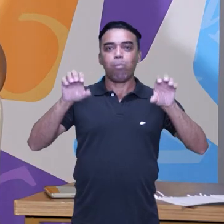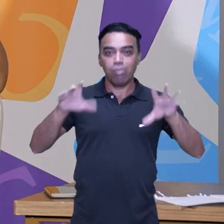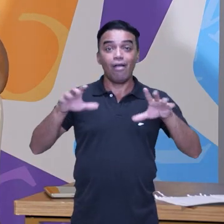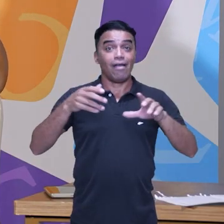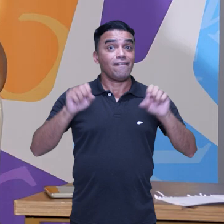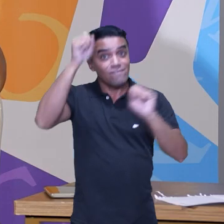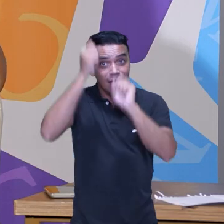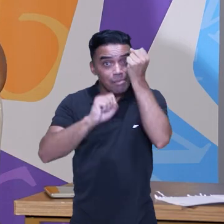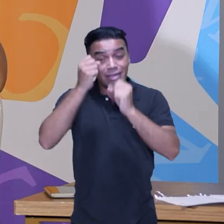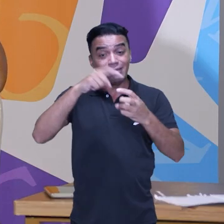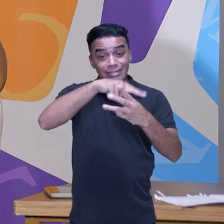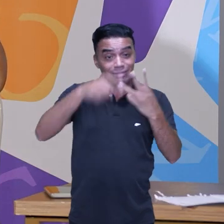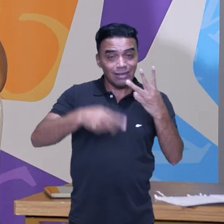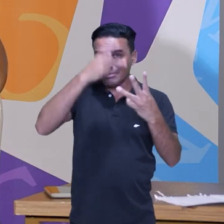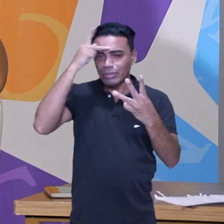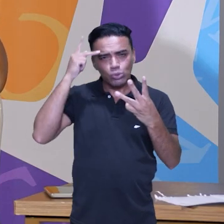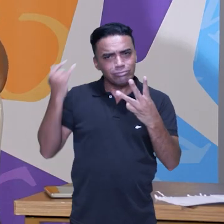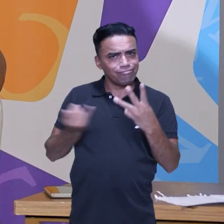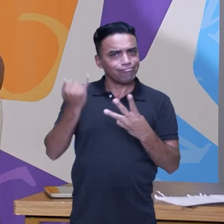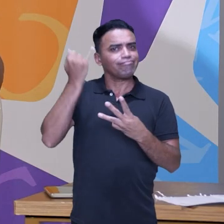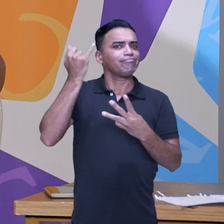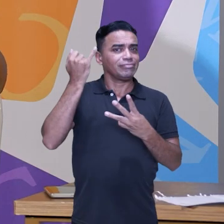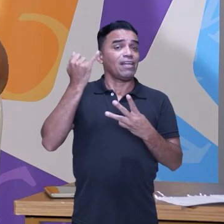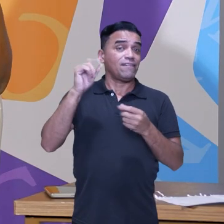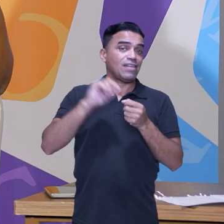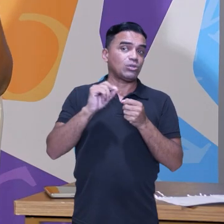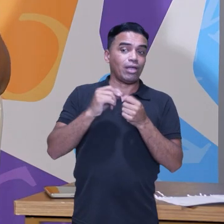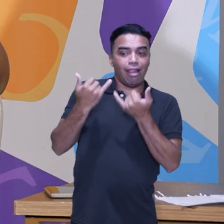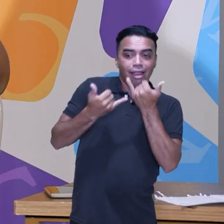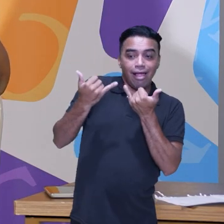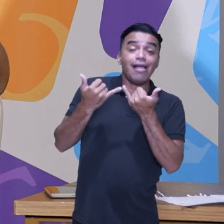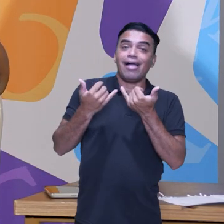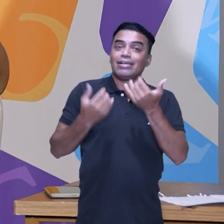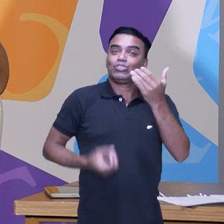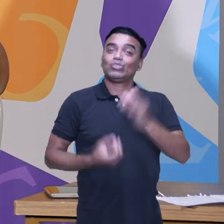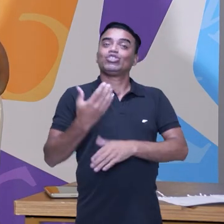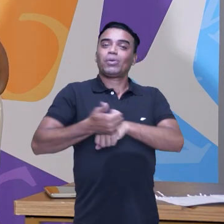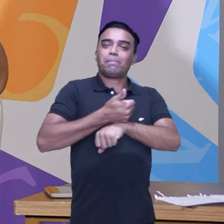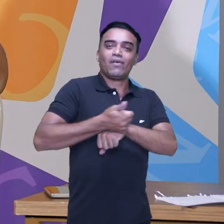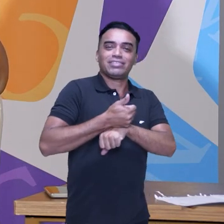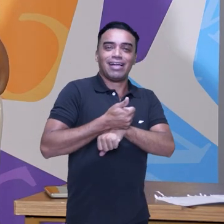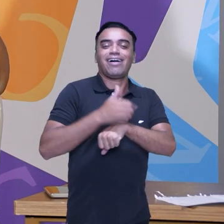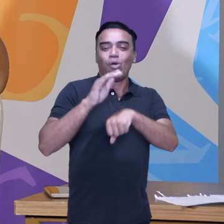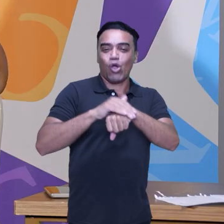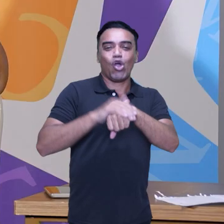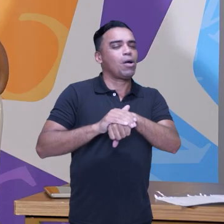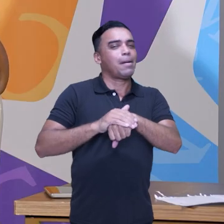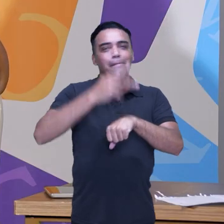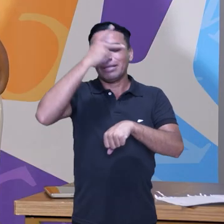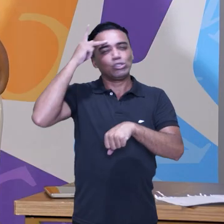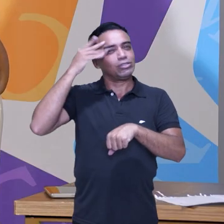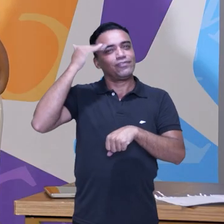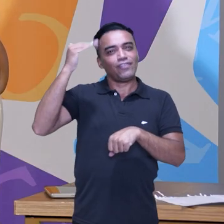3 pessoas também muito legal que fez do hobby a grande profissão que eles têm hoje. São pessoas de grande nome aí na